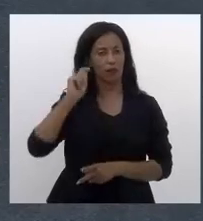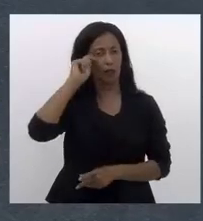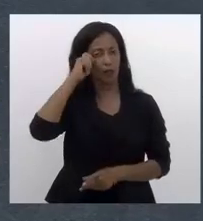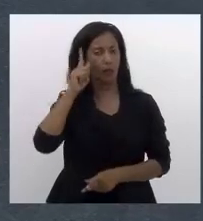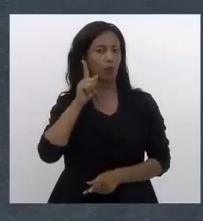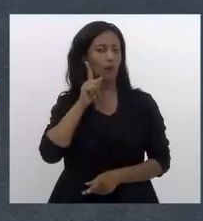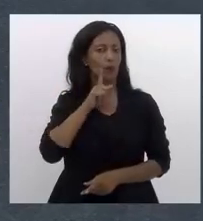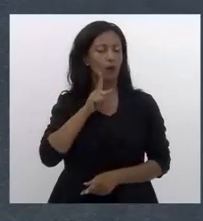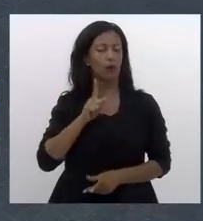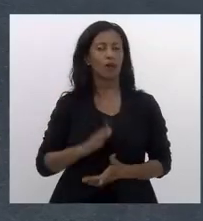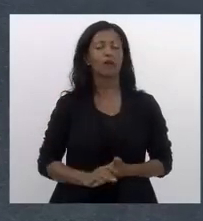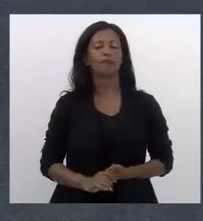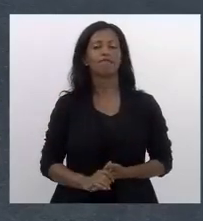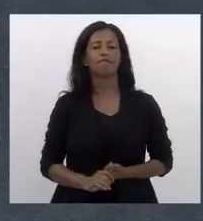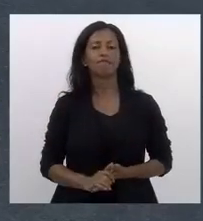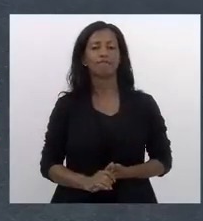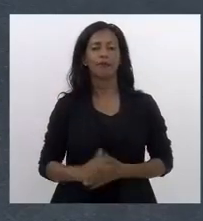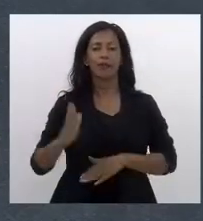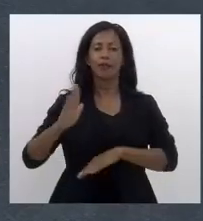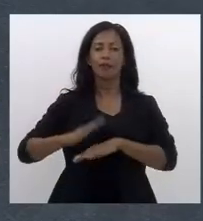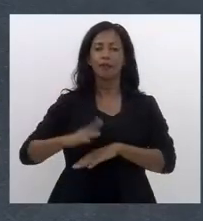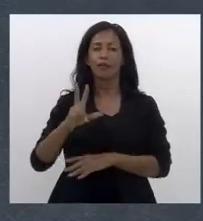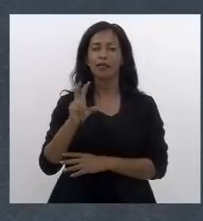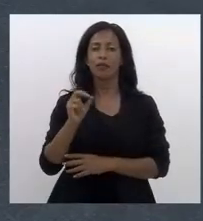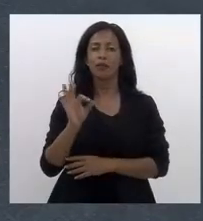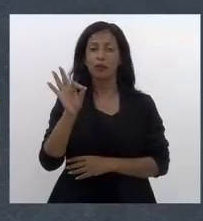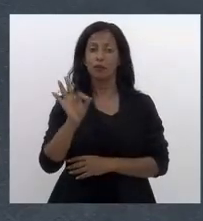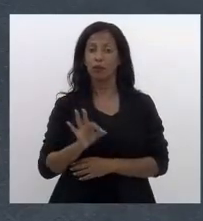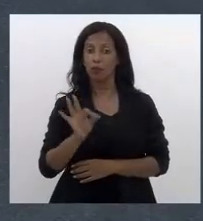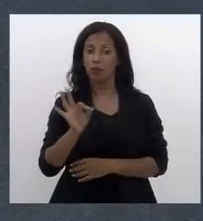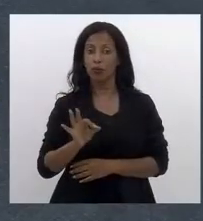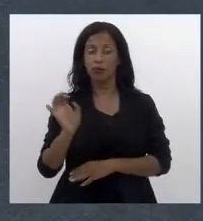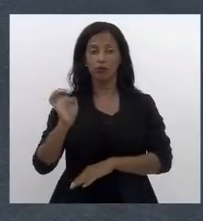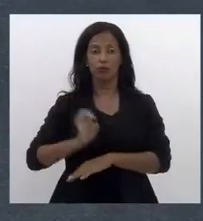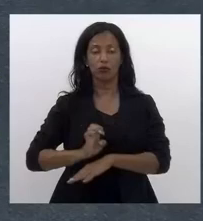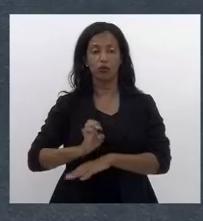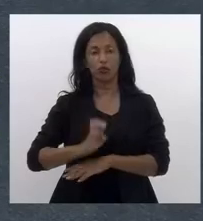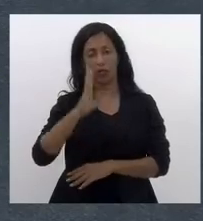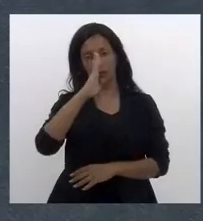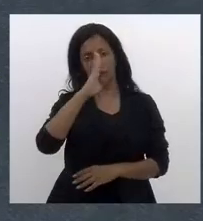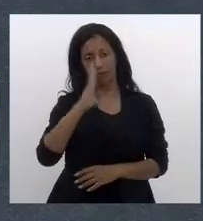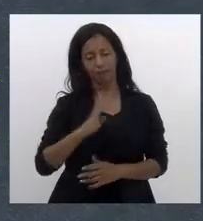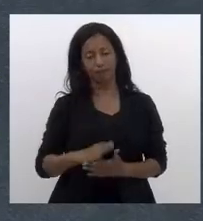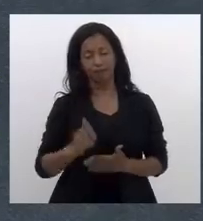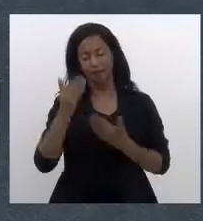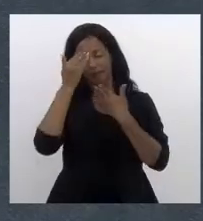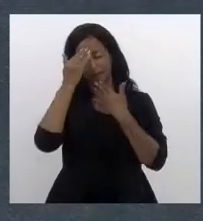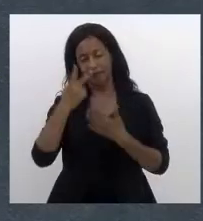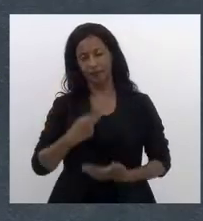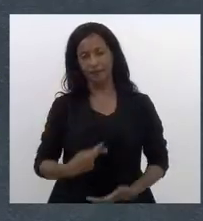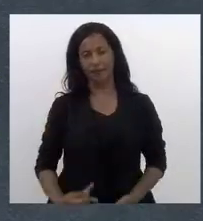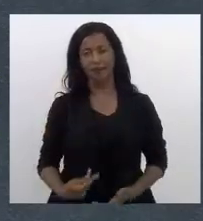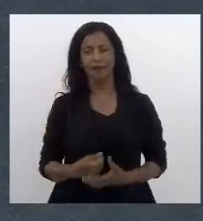parda, população negra, que é mais de 50% do Estado brasileiro. Obrigada,